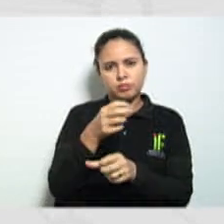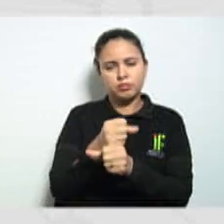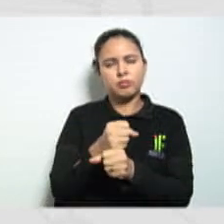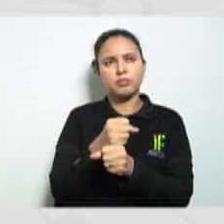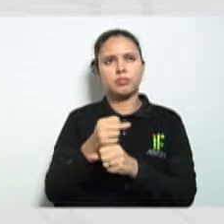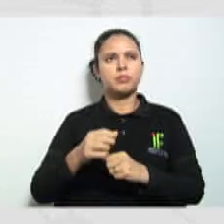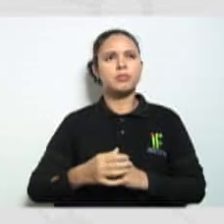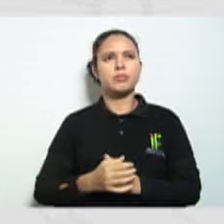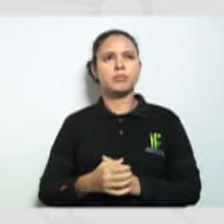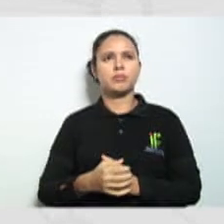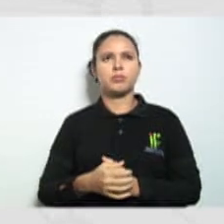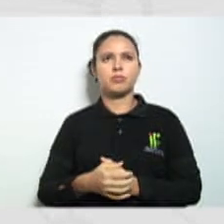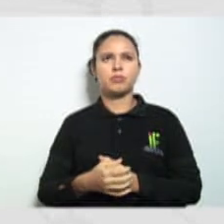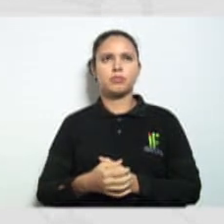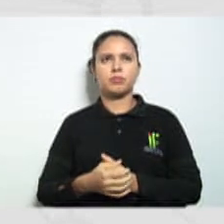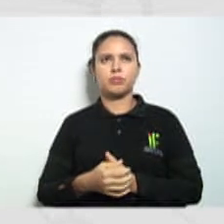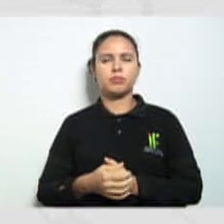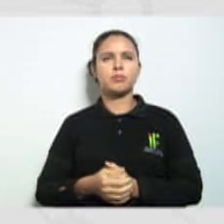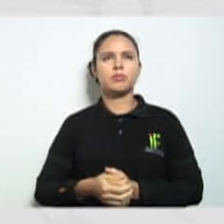contábil.